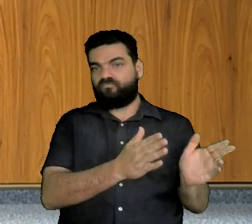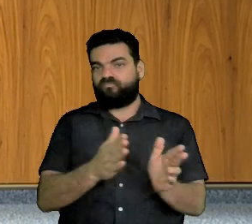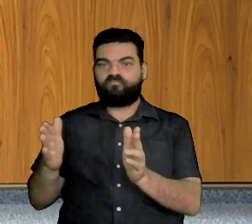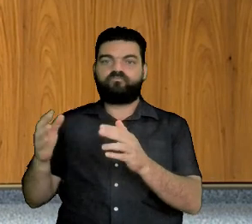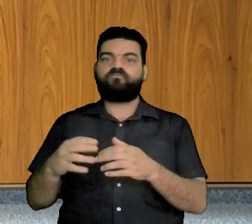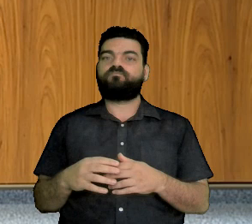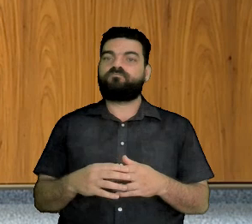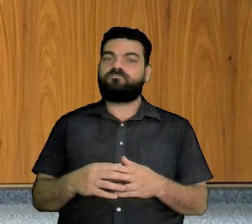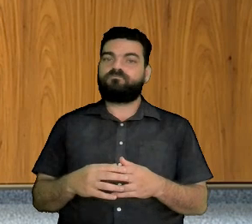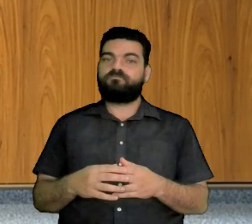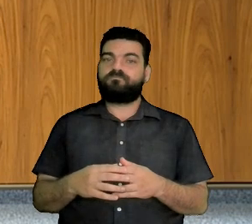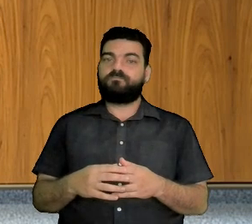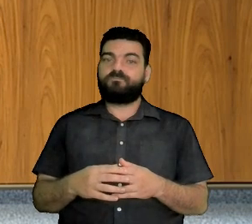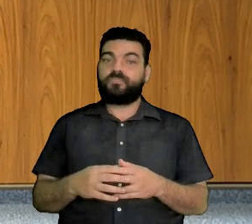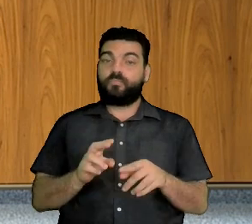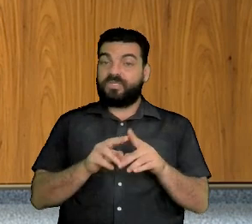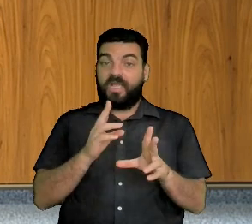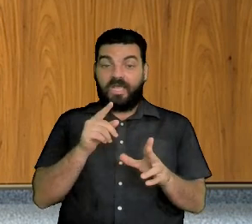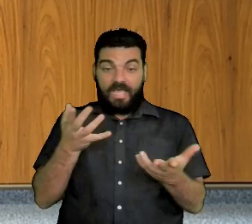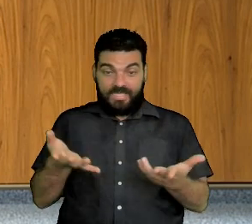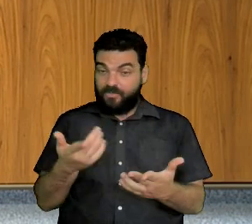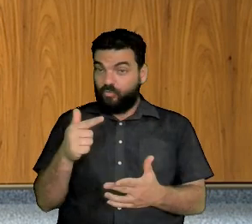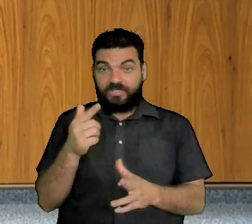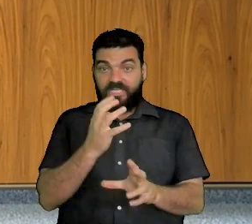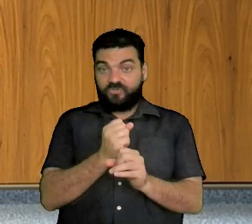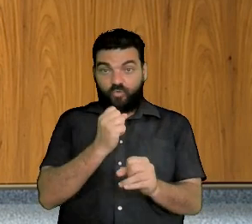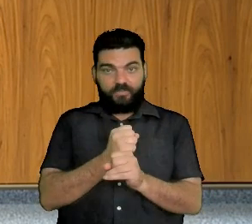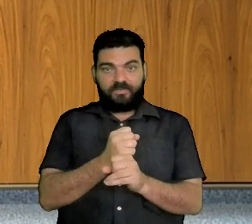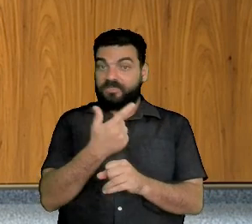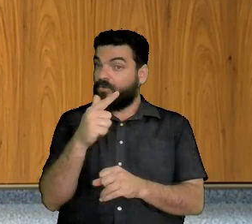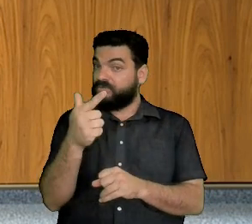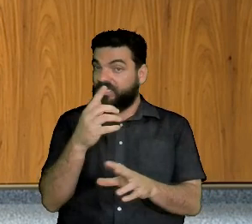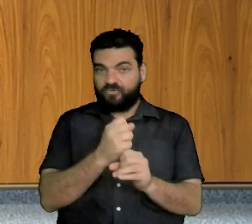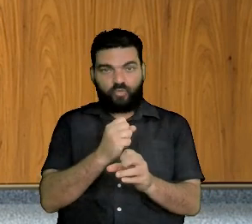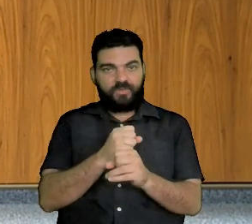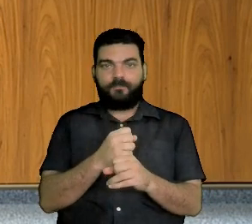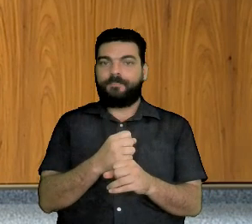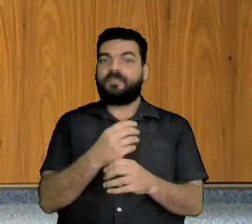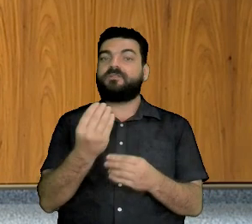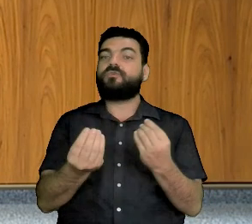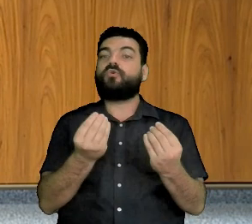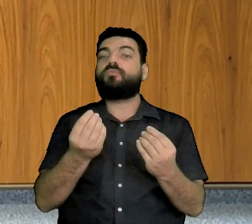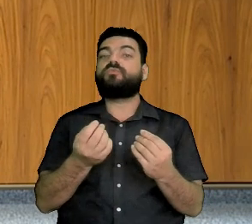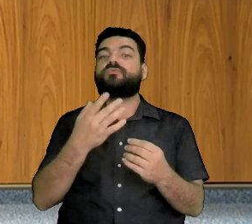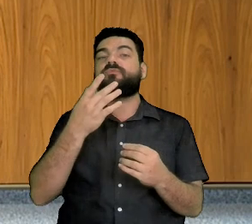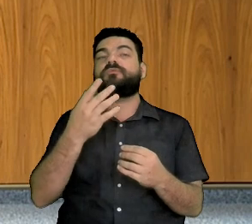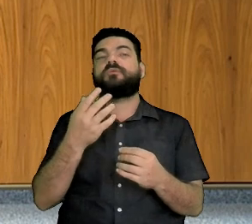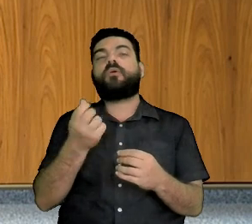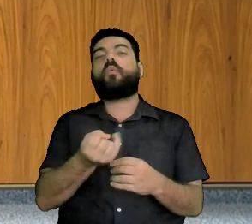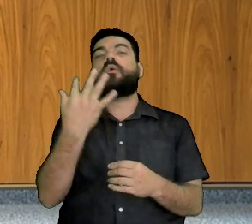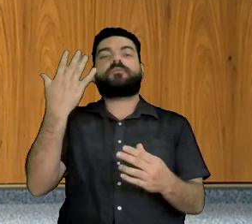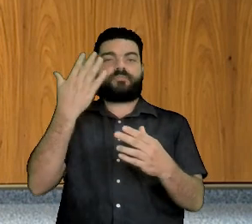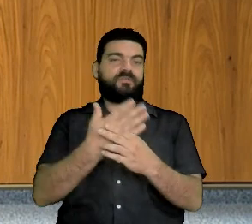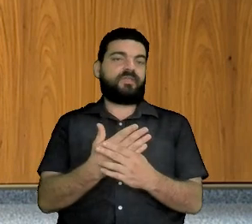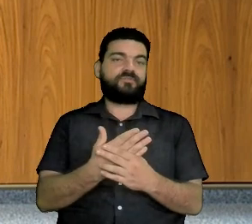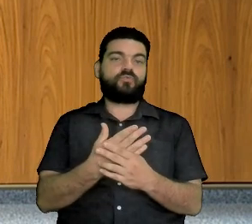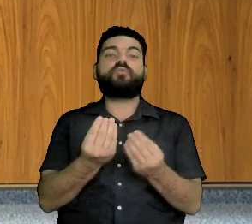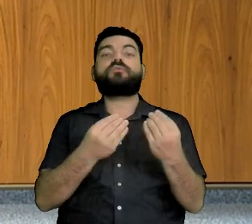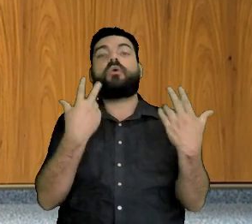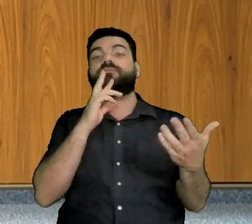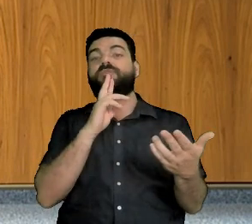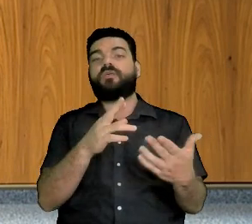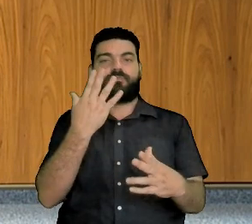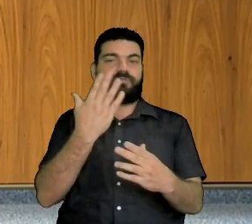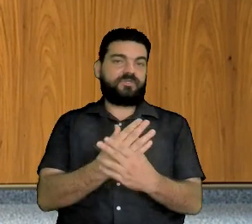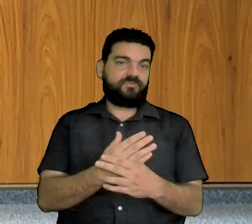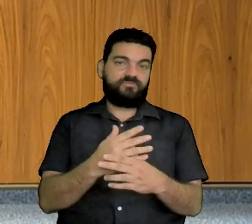que... Esse não resolve processo, lá se computa resolver processo. Nós não temos medição nem desse de procedimento,